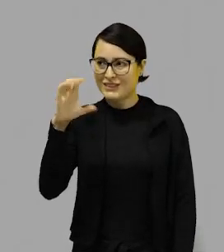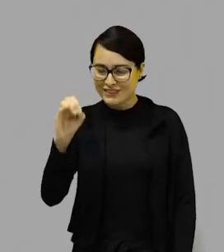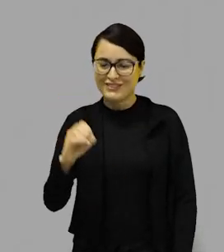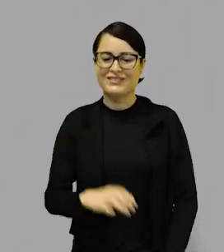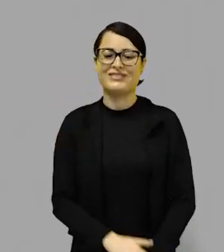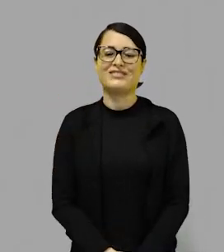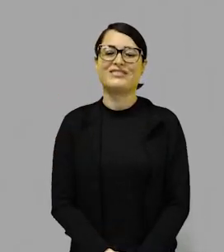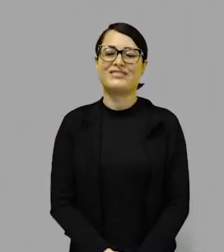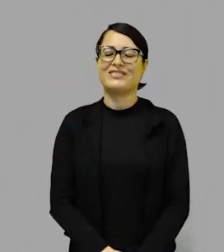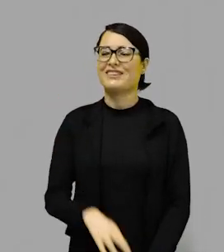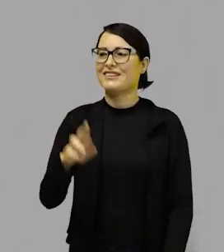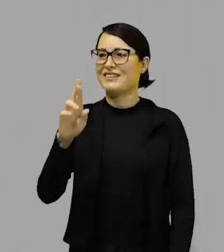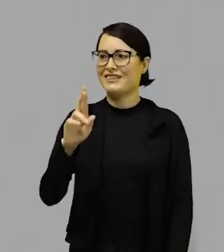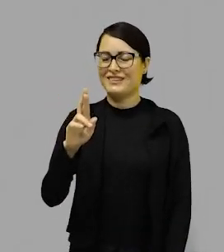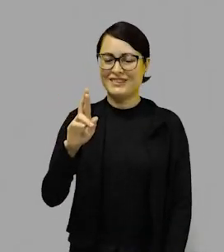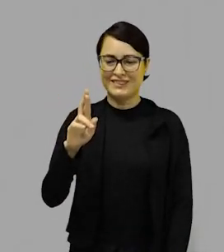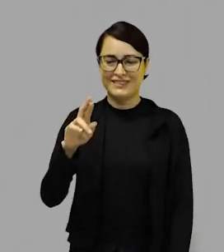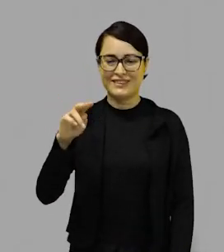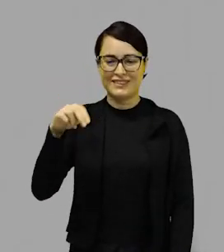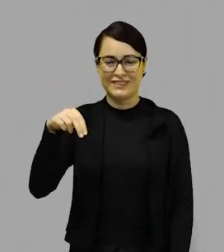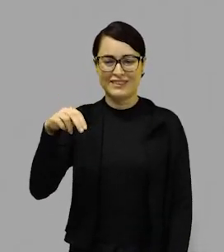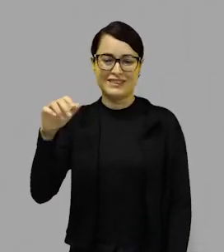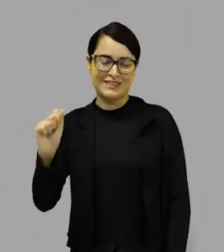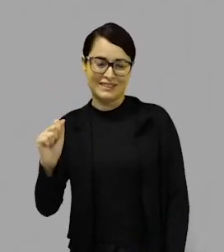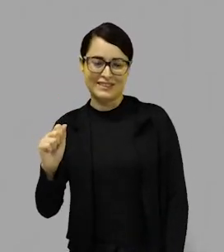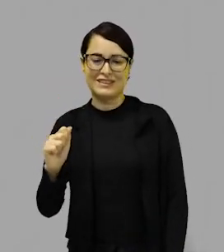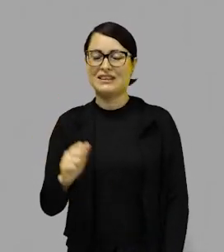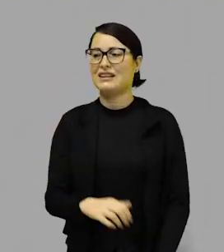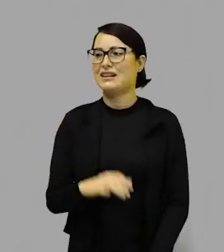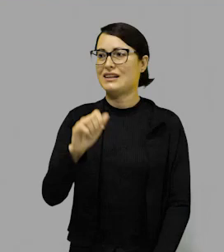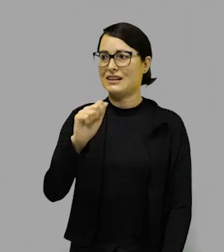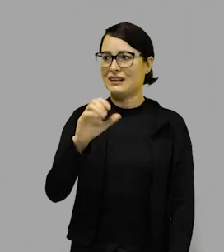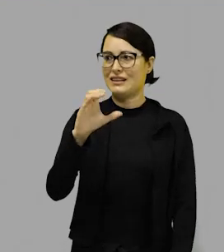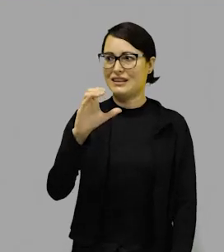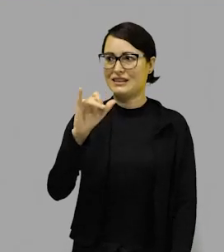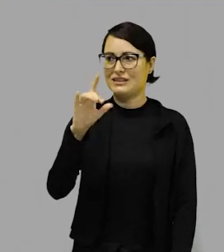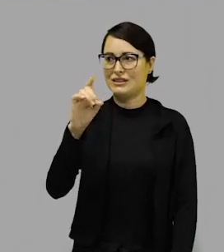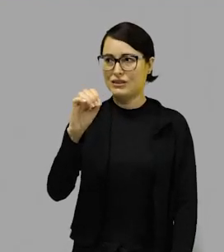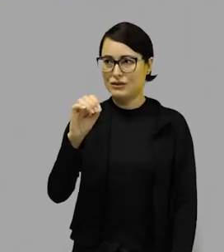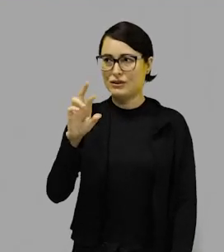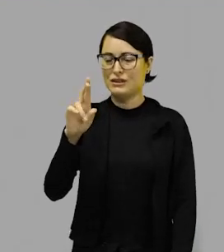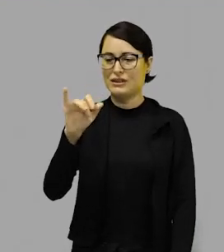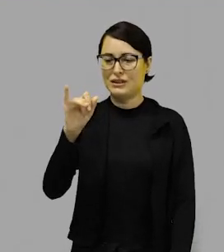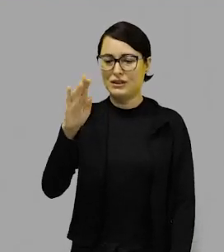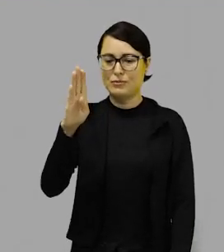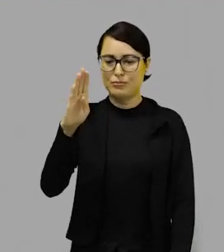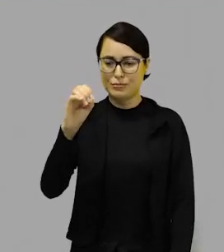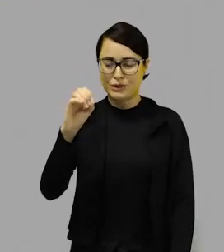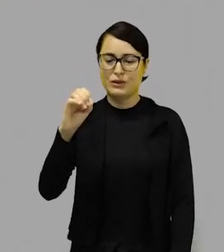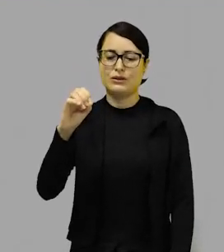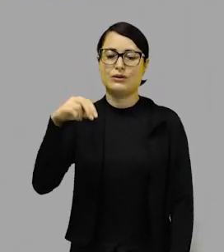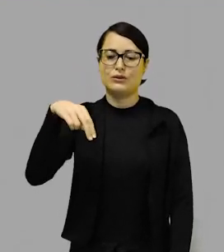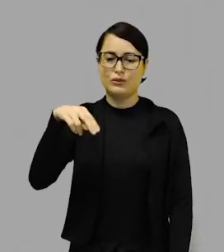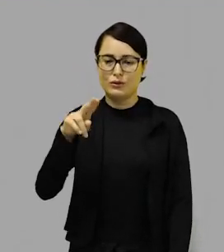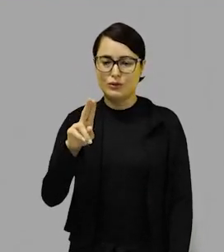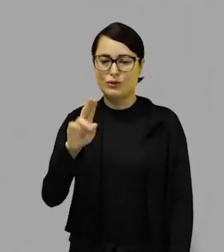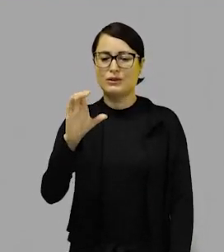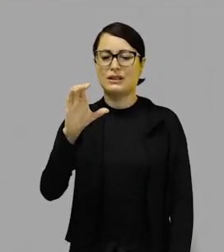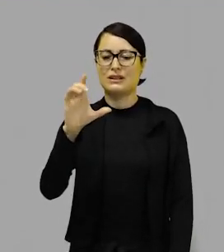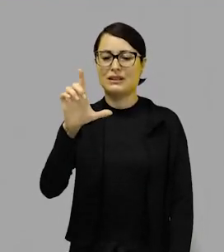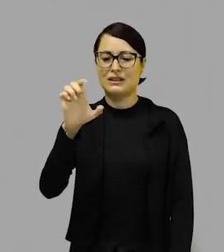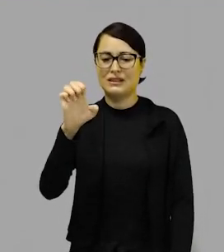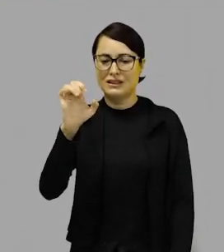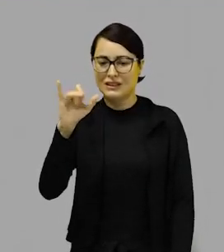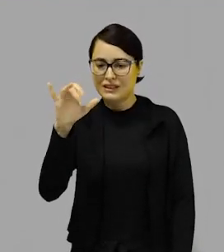sigla ácido ribonucleico. Ácido ribonucleico. Ok? Então,